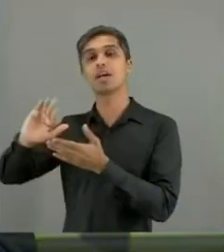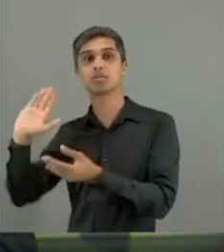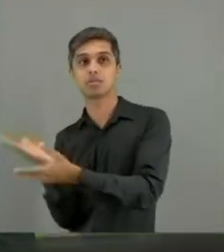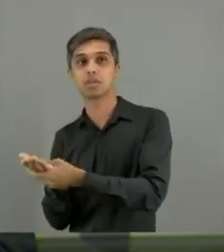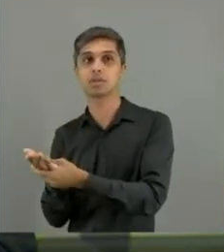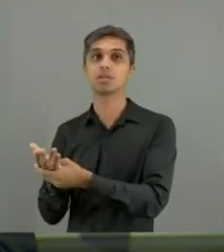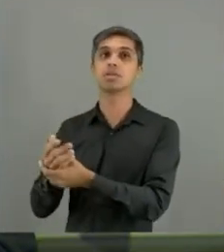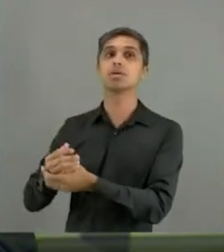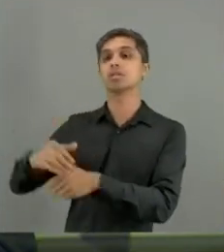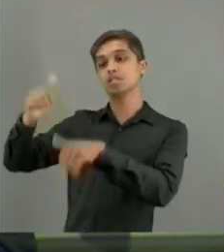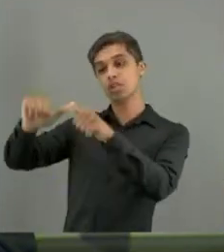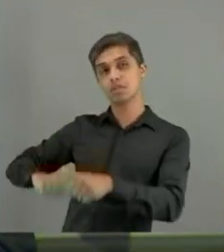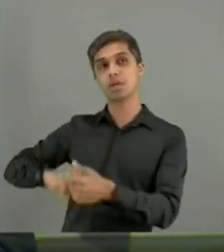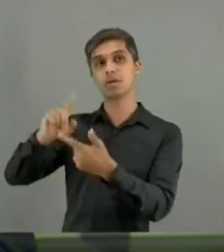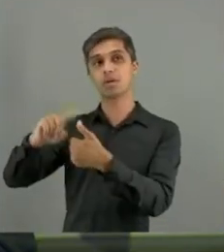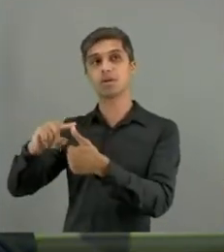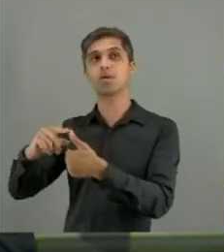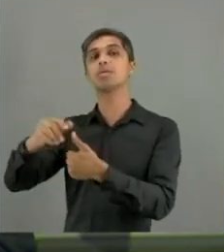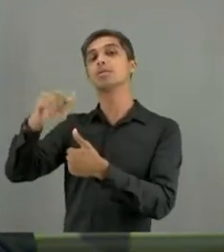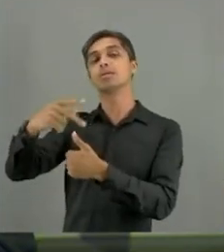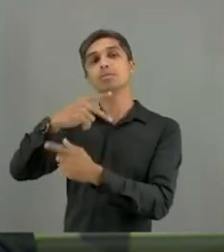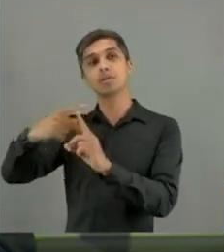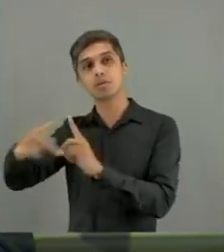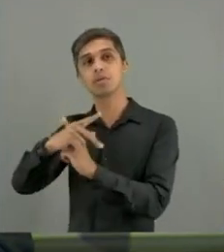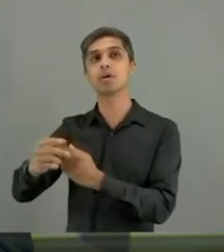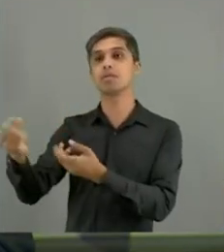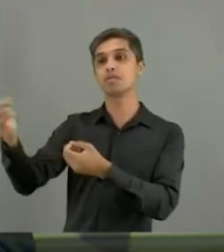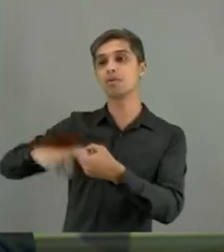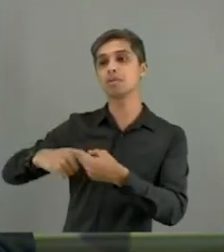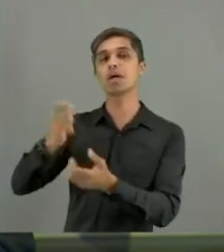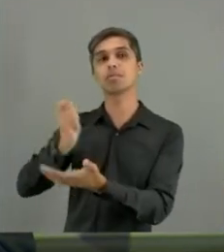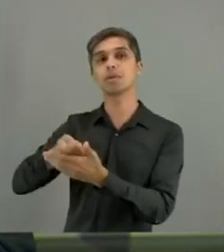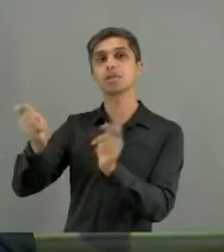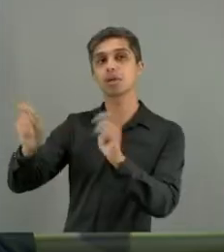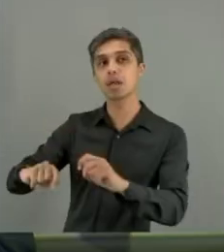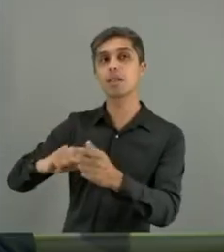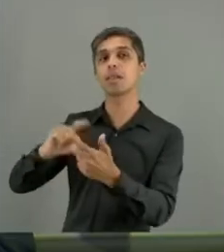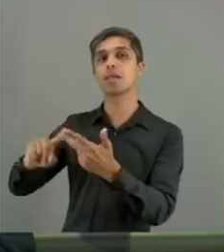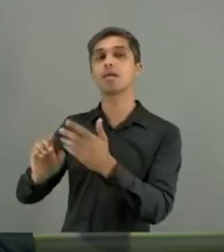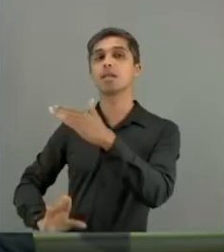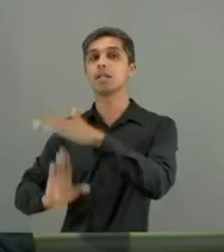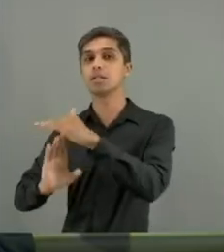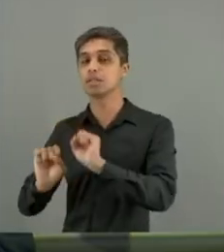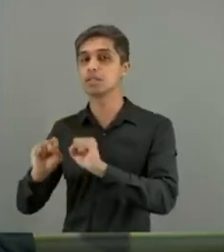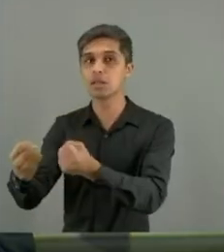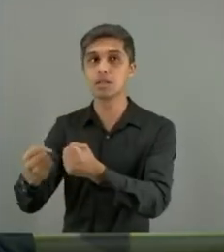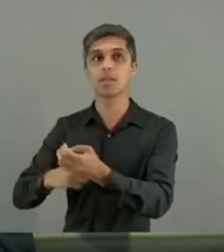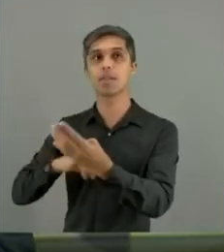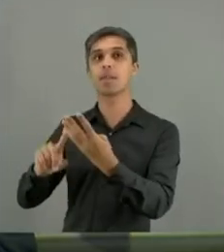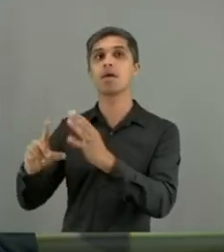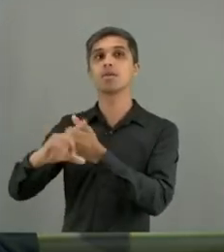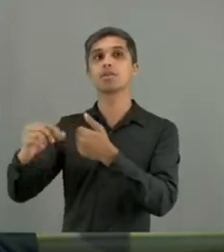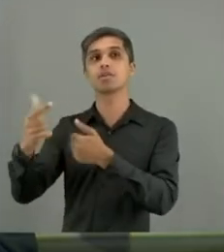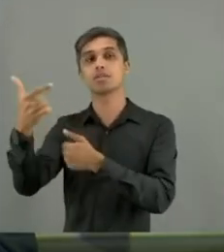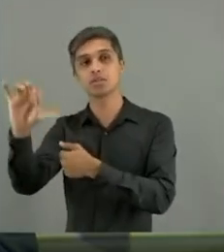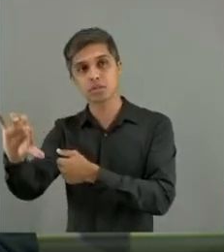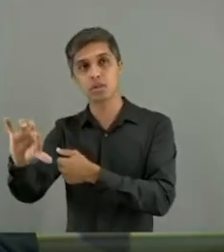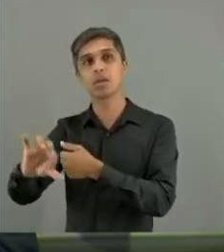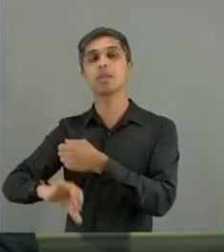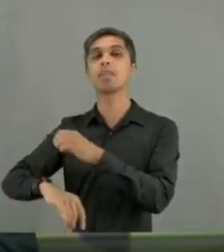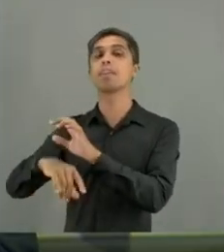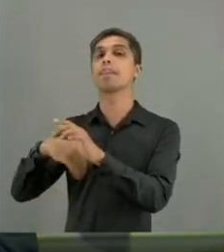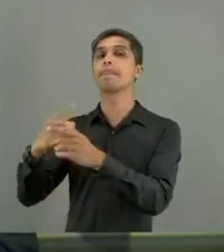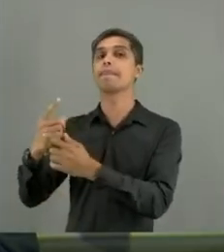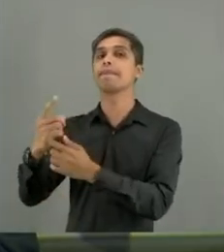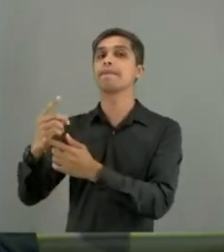Tá. Processos de revisão, fator previdenciário, recuperação do poder de compra, ações do teto, do artigo 29,